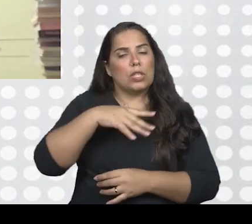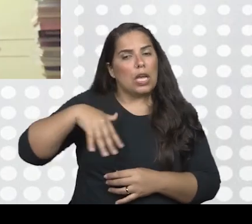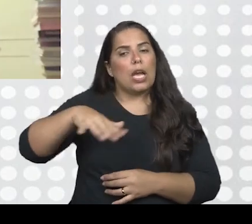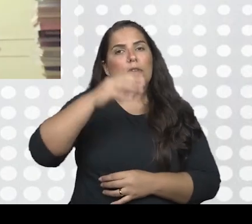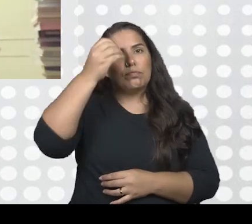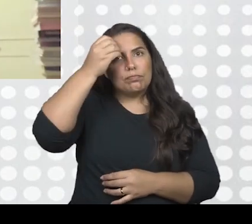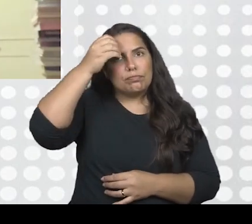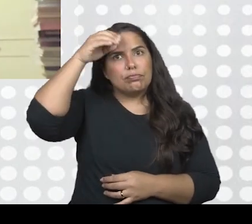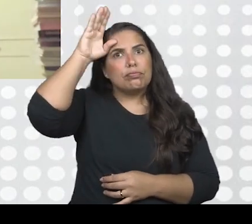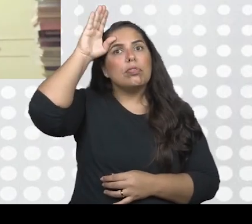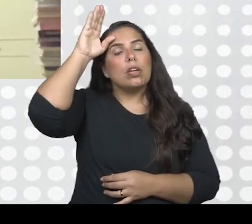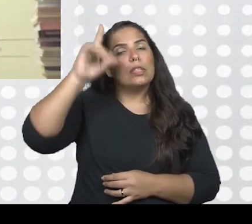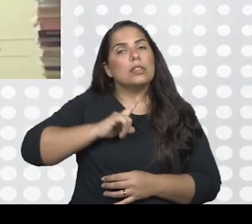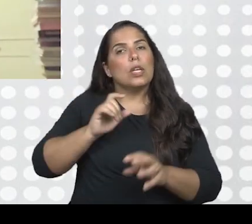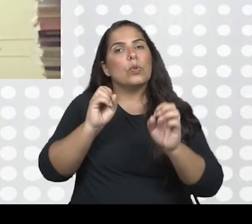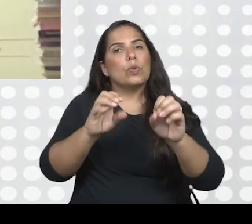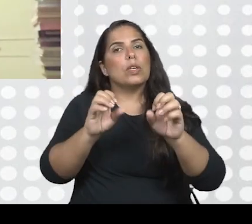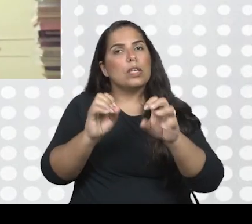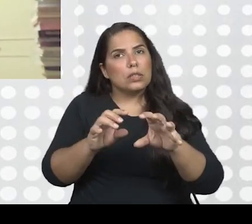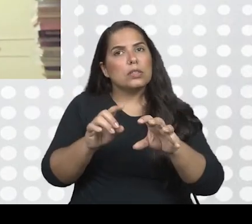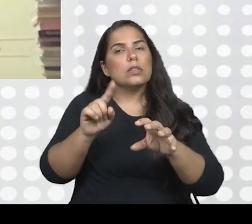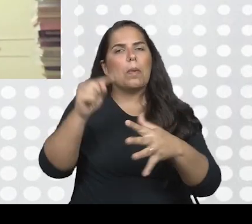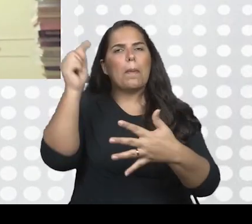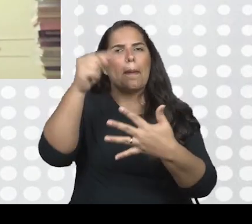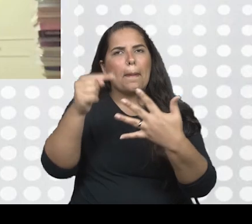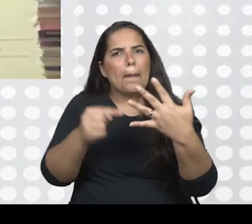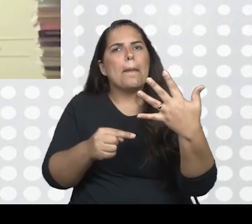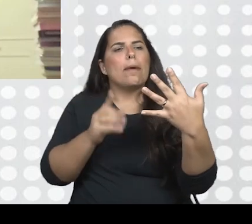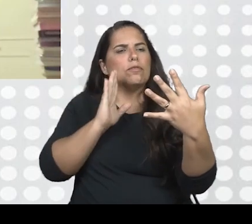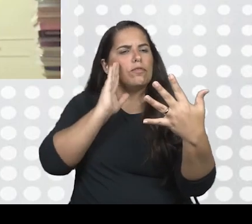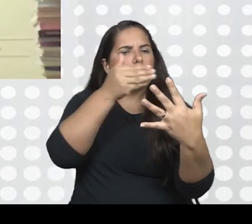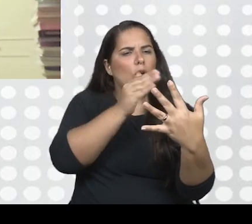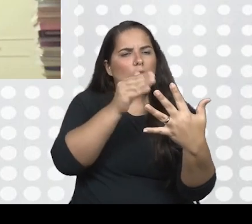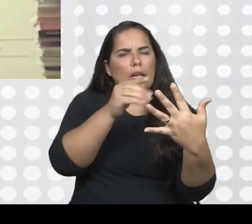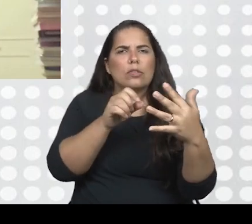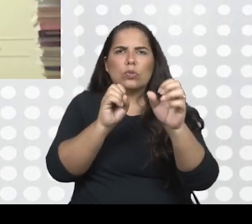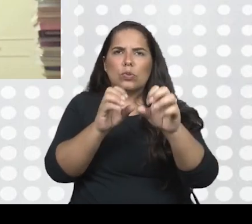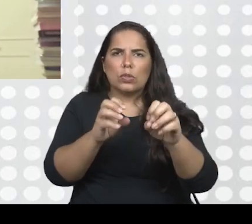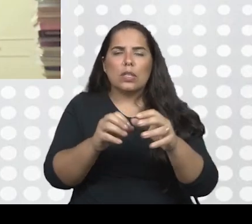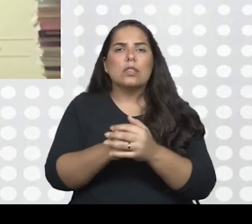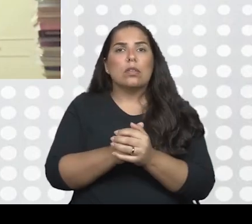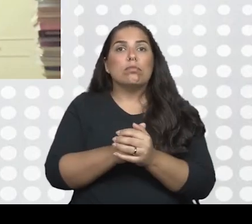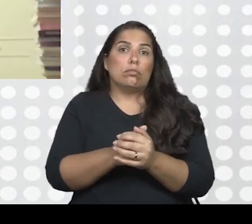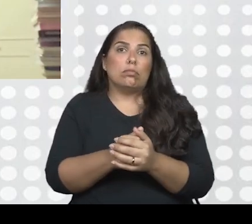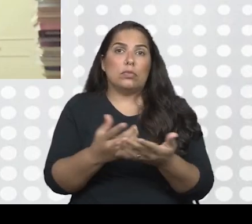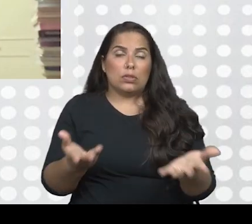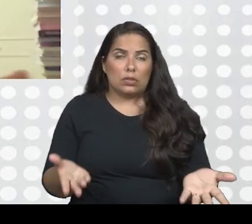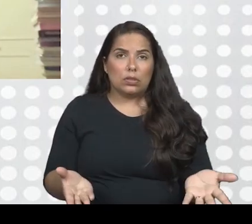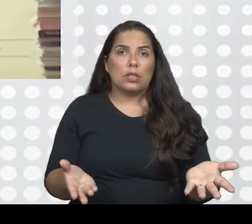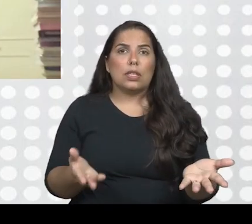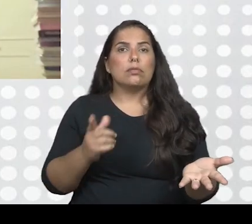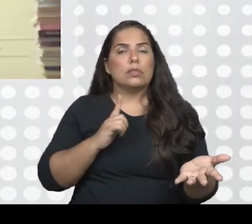do conhecimento que integra a educação por meio dos tópicos específicos em educação, e que, por sua